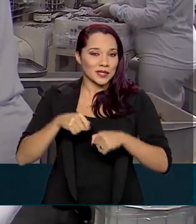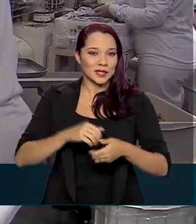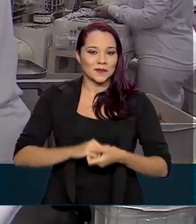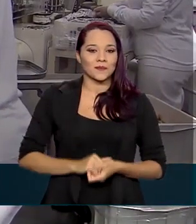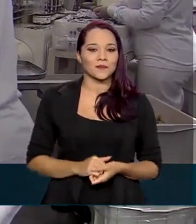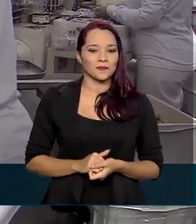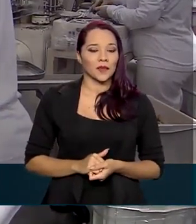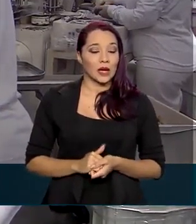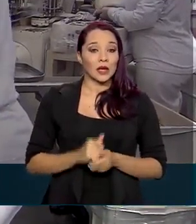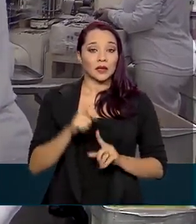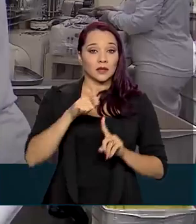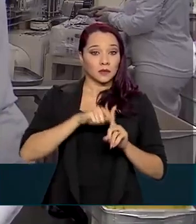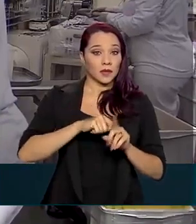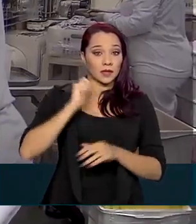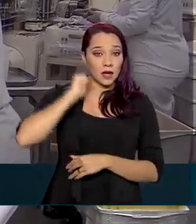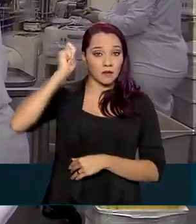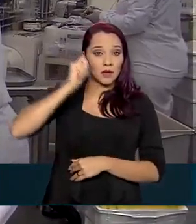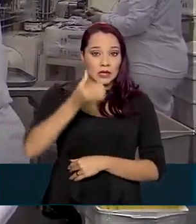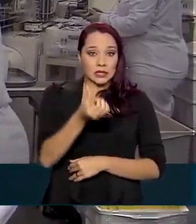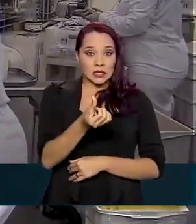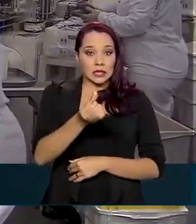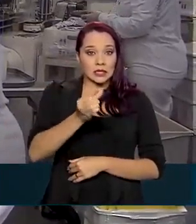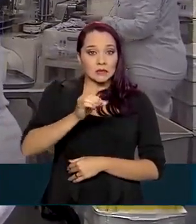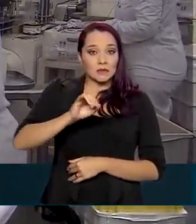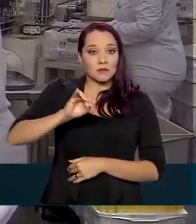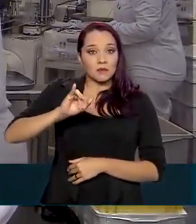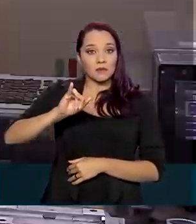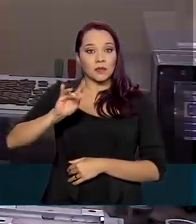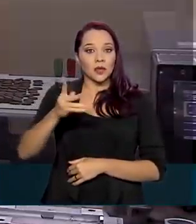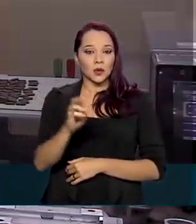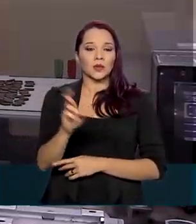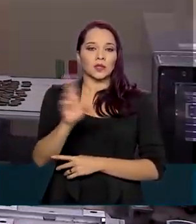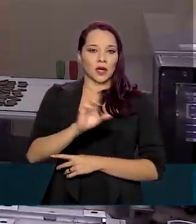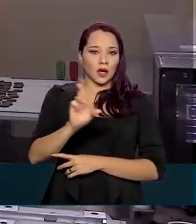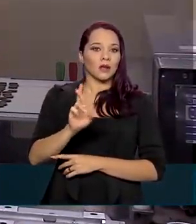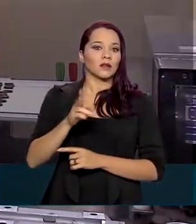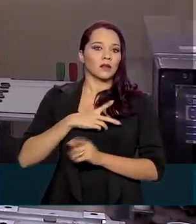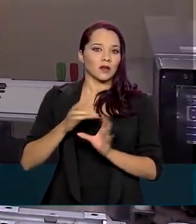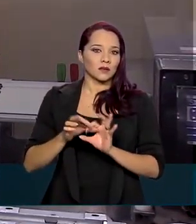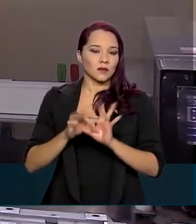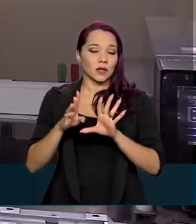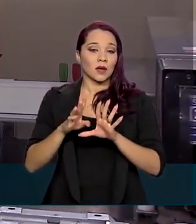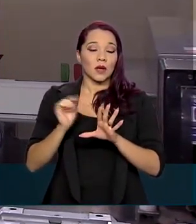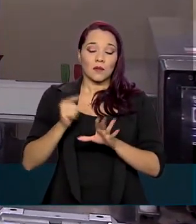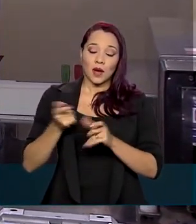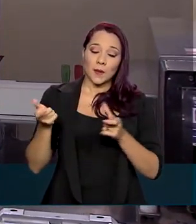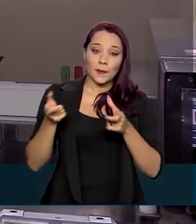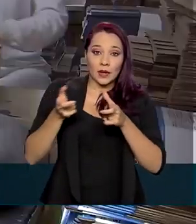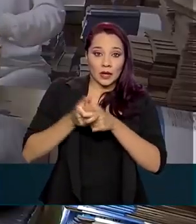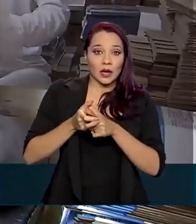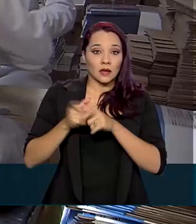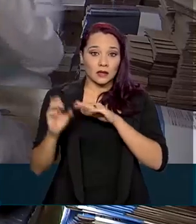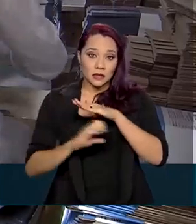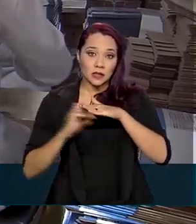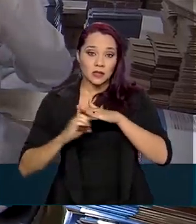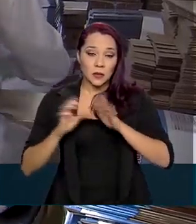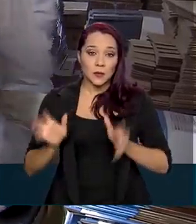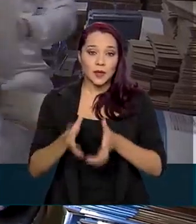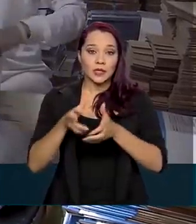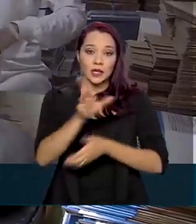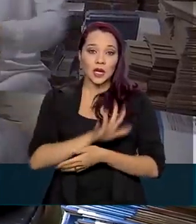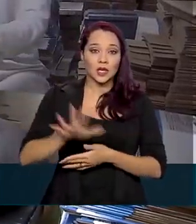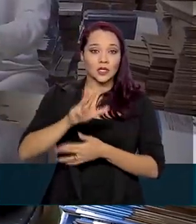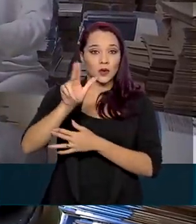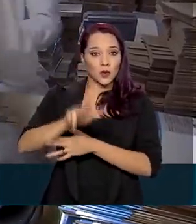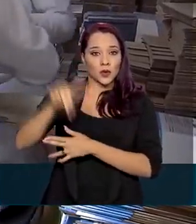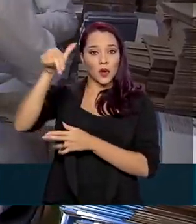Desde abril, R$ 6 bilhões estão disponíveis para pequenos empreendedores das regiões